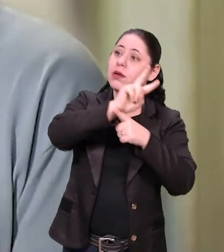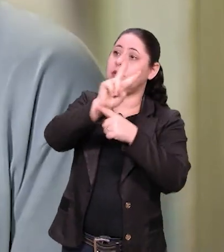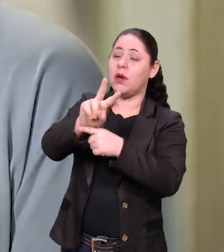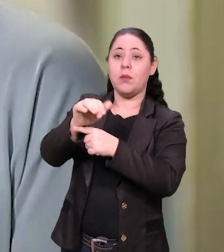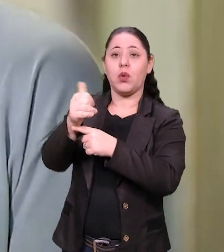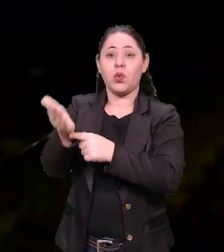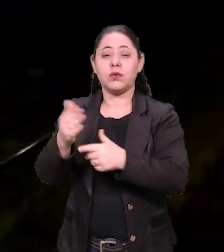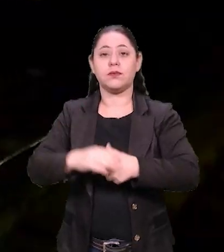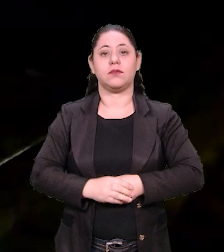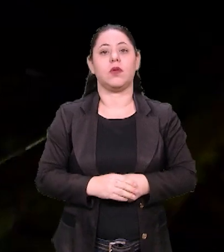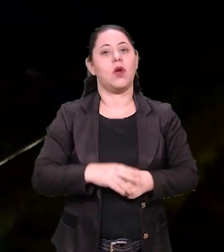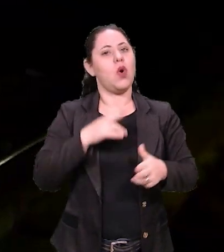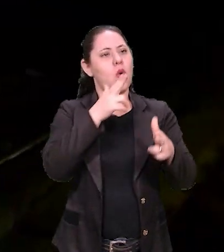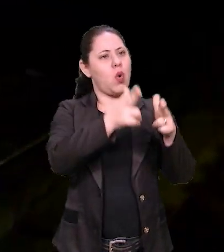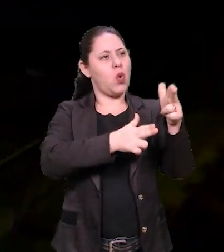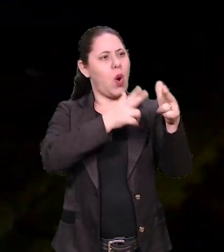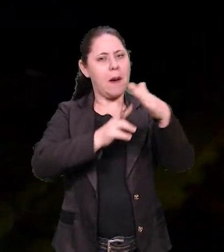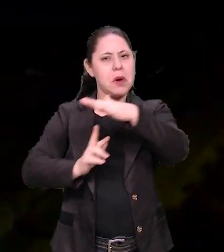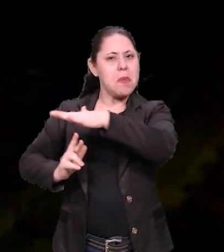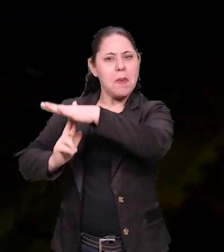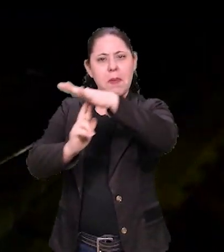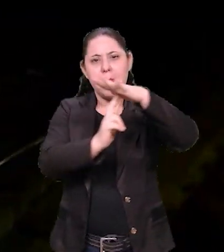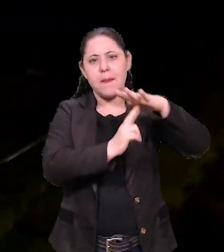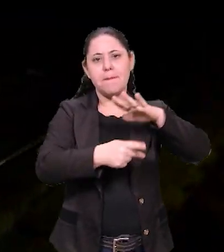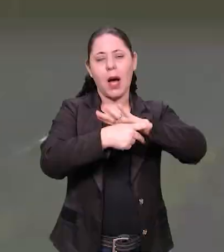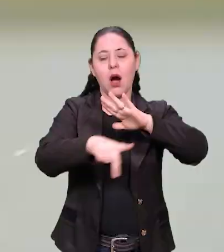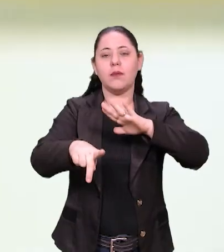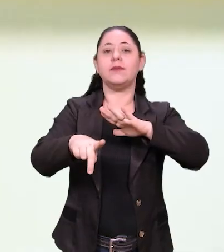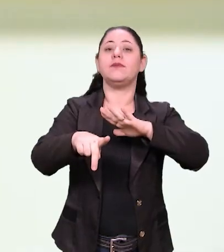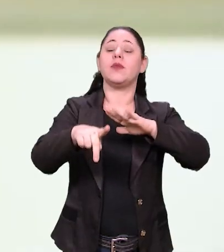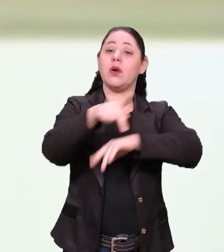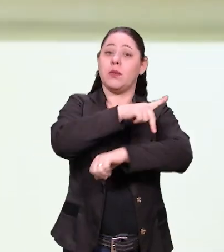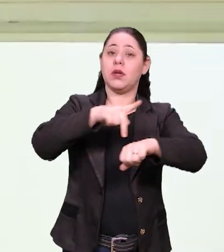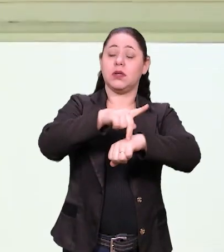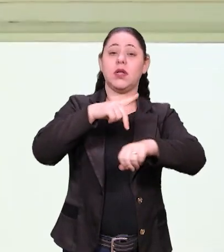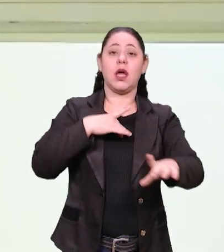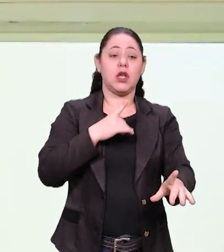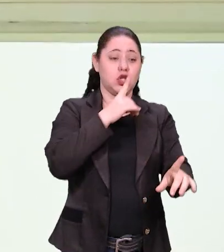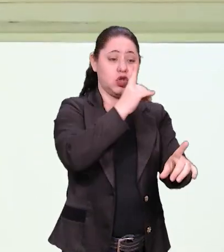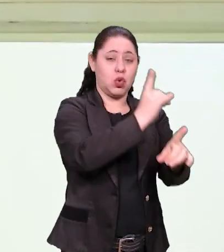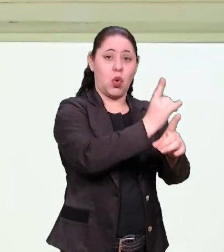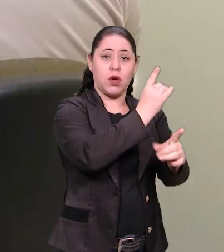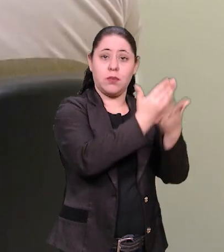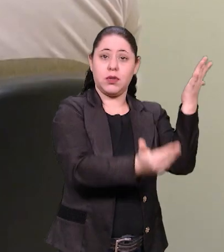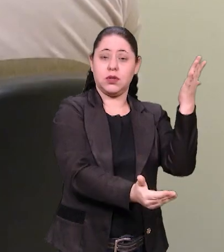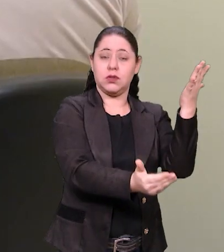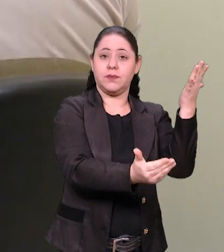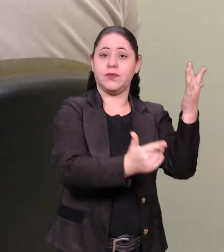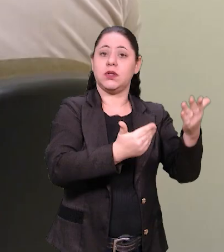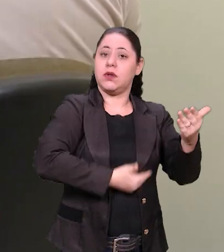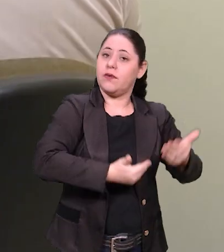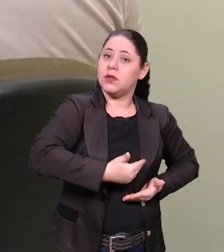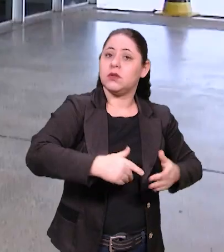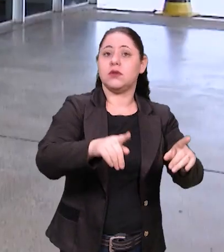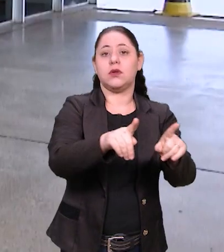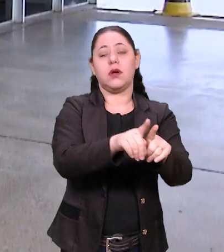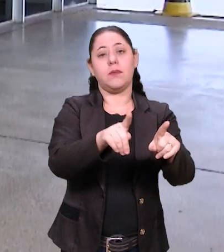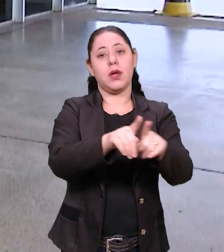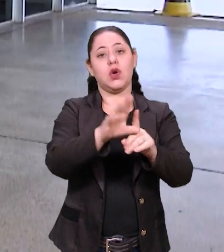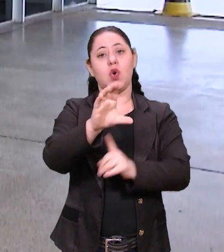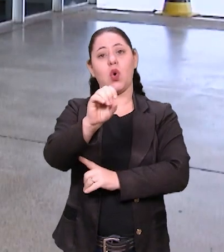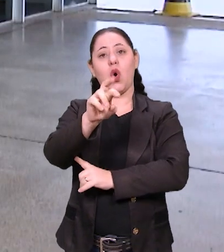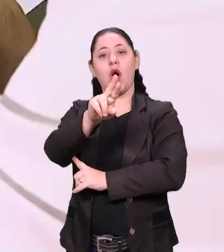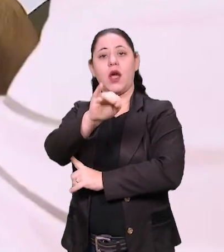para ele dessa forma. Metrôs de todo o país contam com postos de achados e perdidos. Serviço que também é oferecido